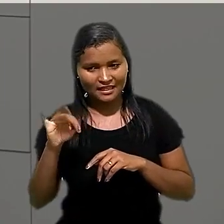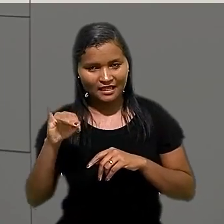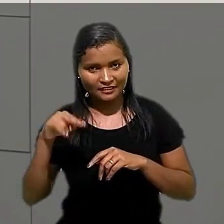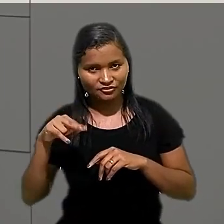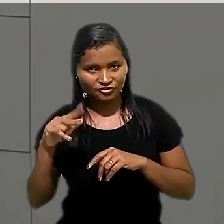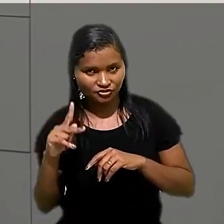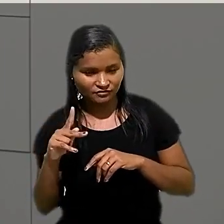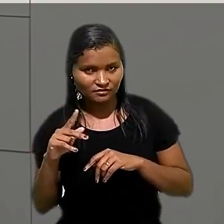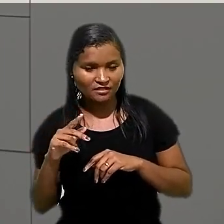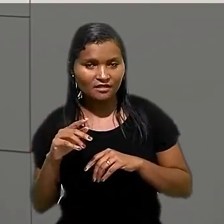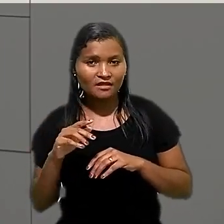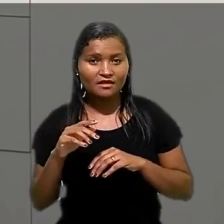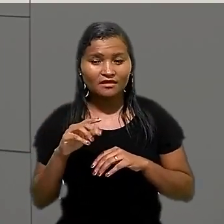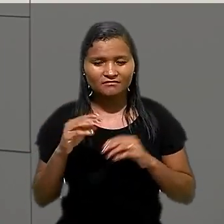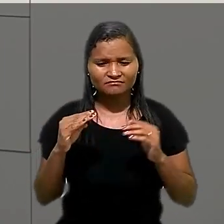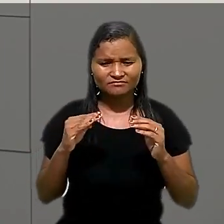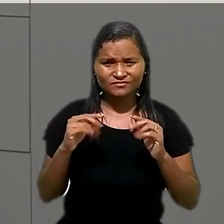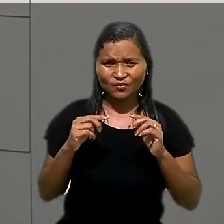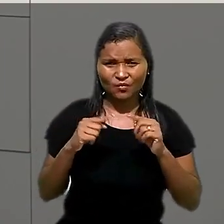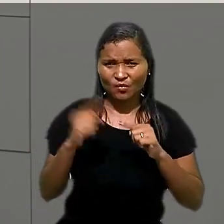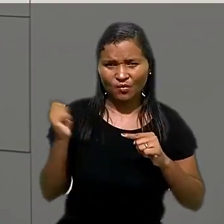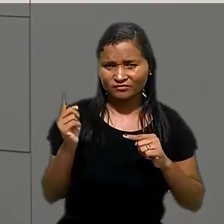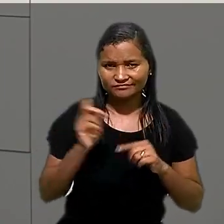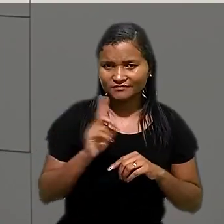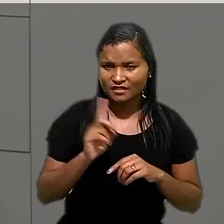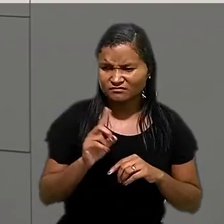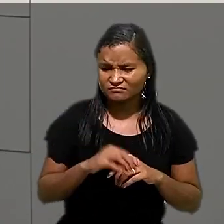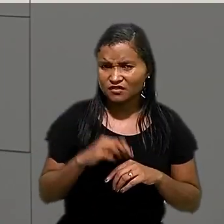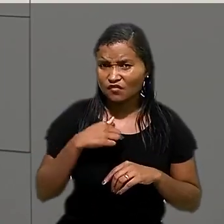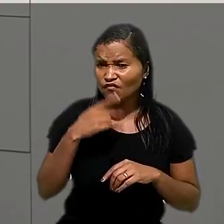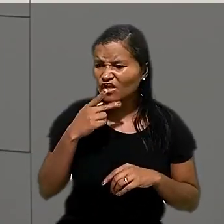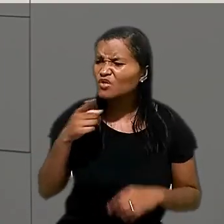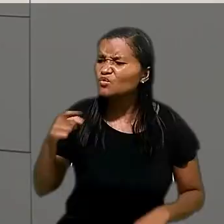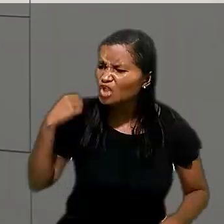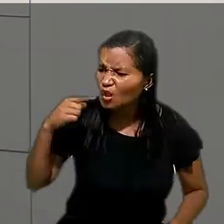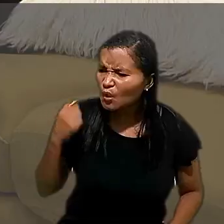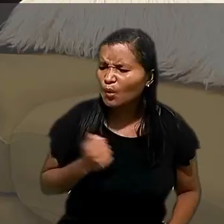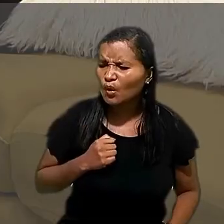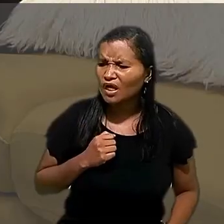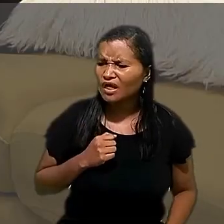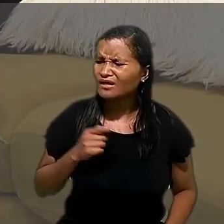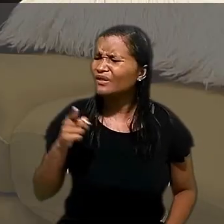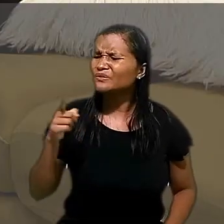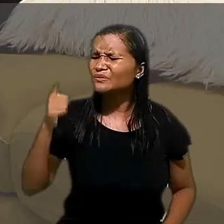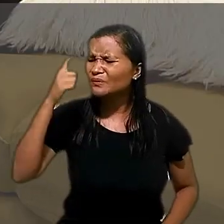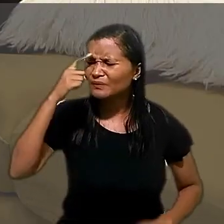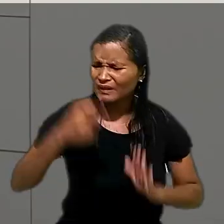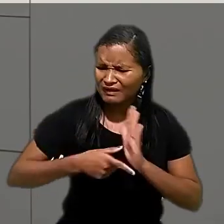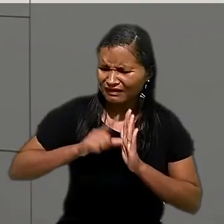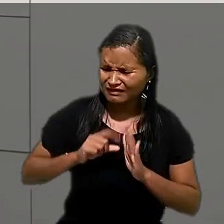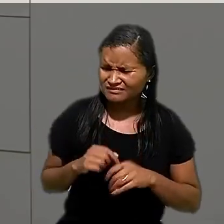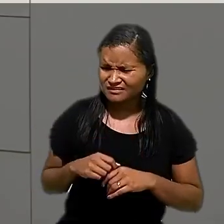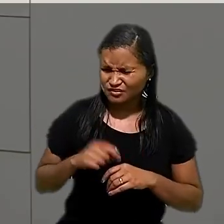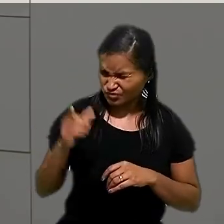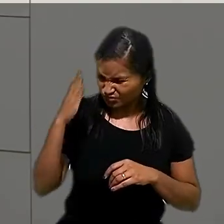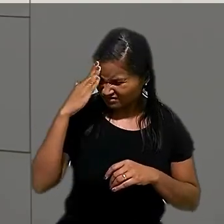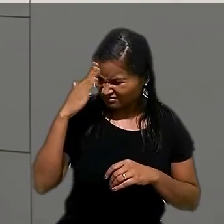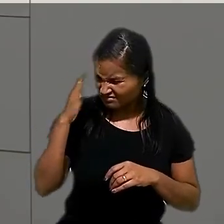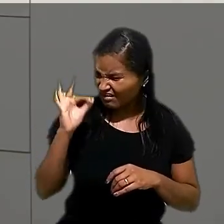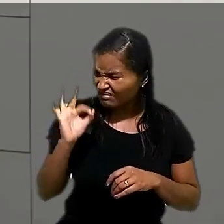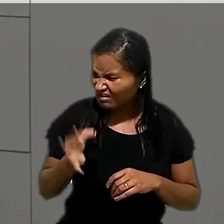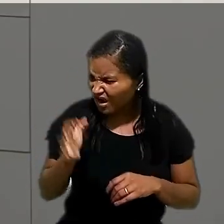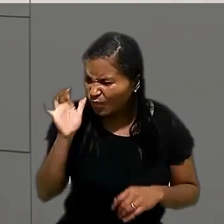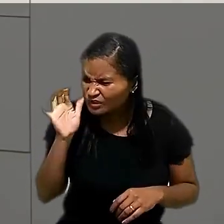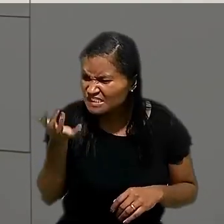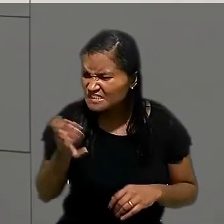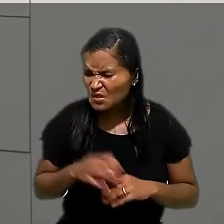além da gente discordar eu vou trazer coisas como você está ficando louca você está precipitada mas tem certeza que